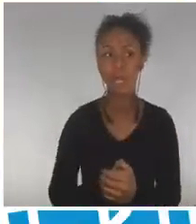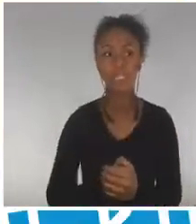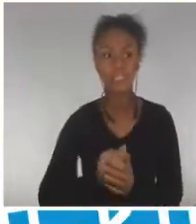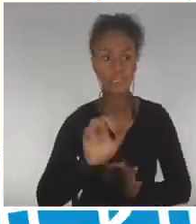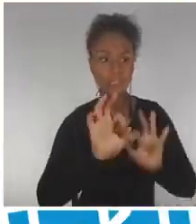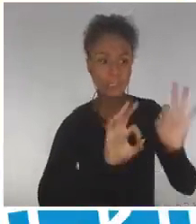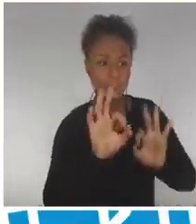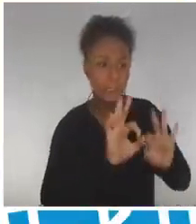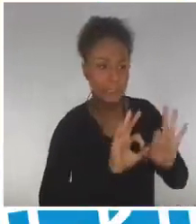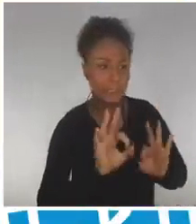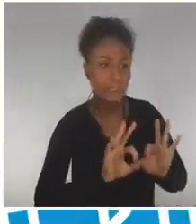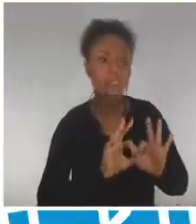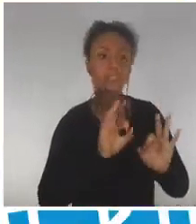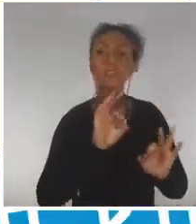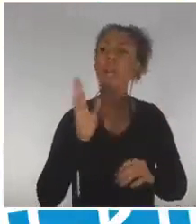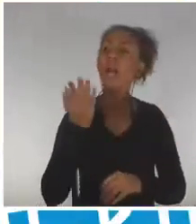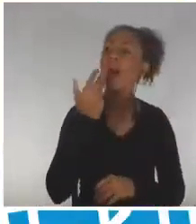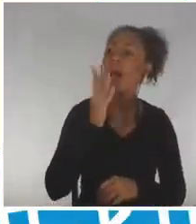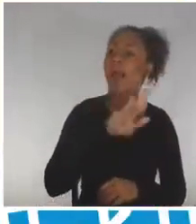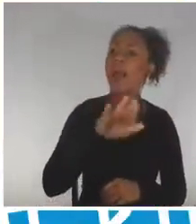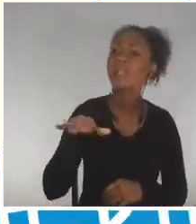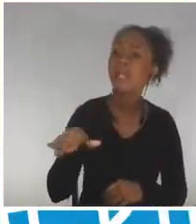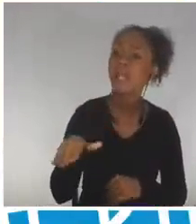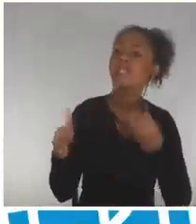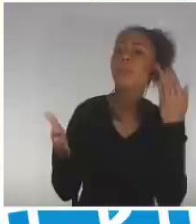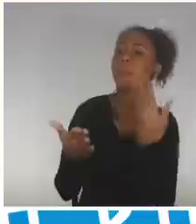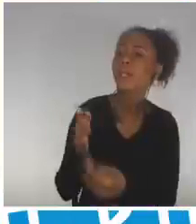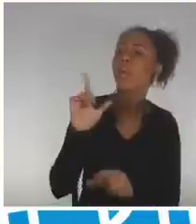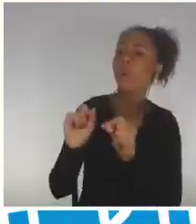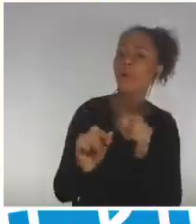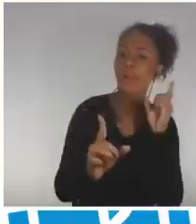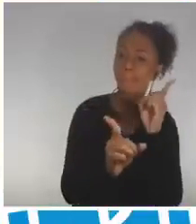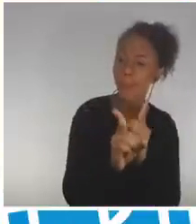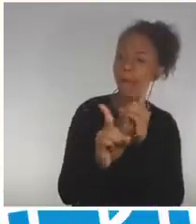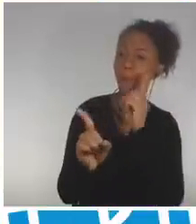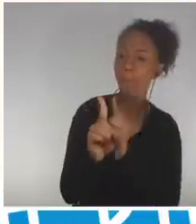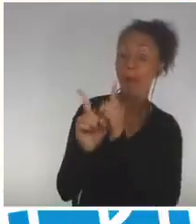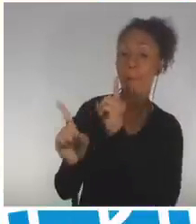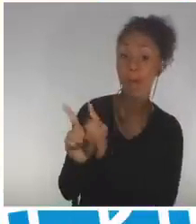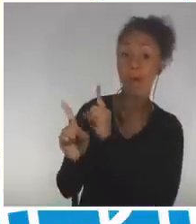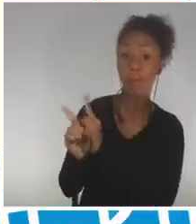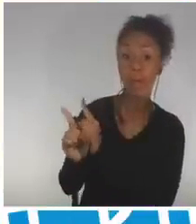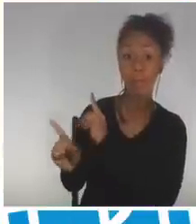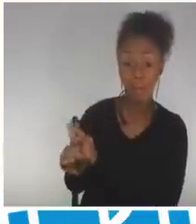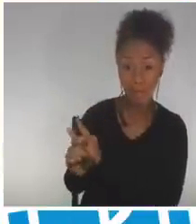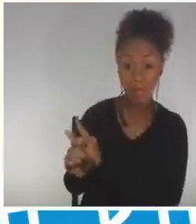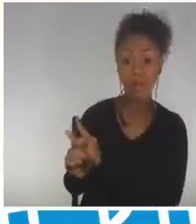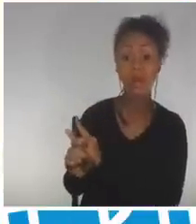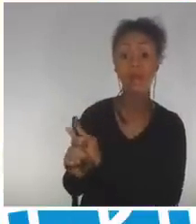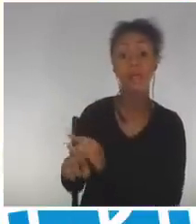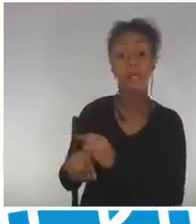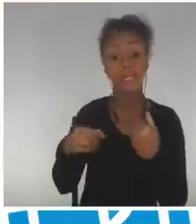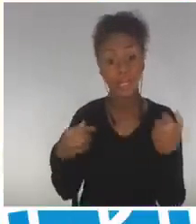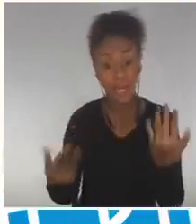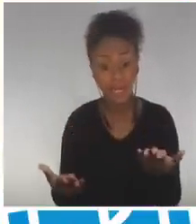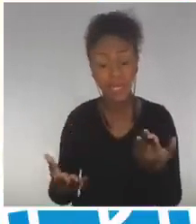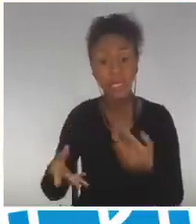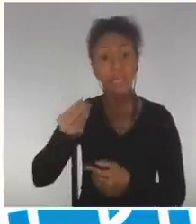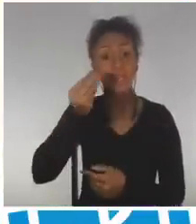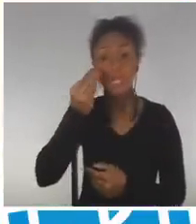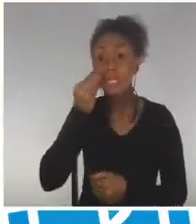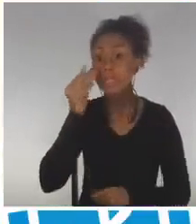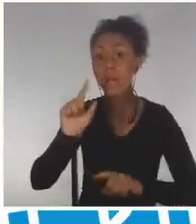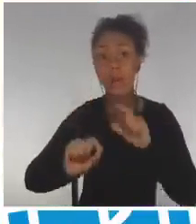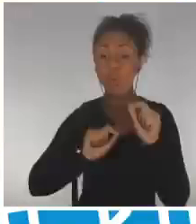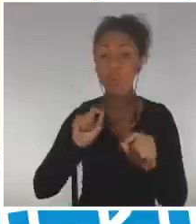diagnóstico que as crianças perderam e reforçar, né, garantir que elas